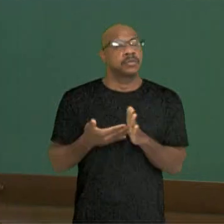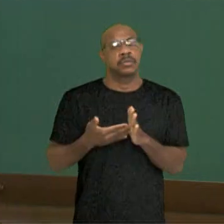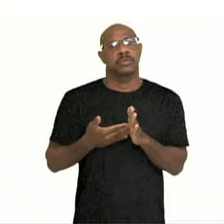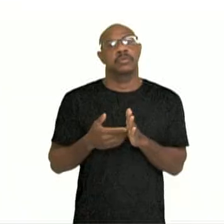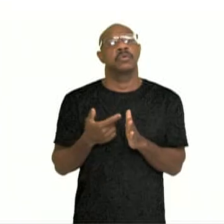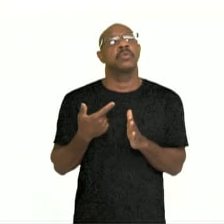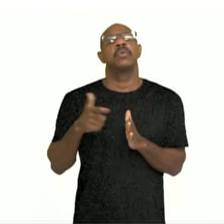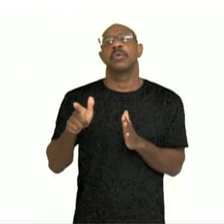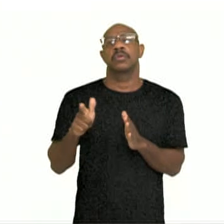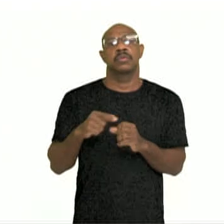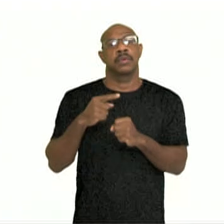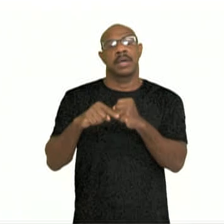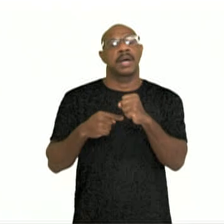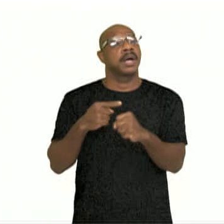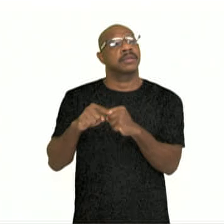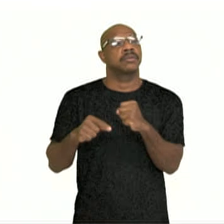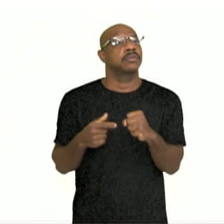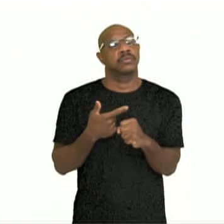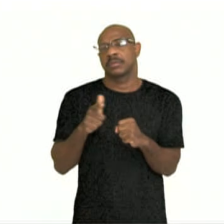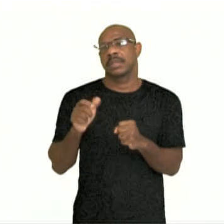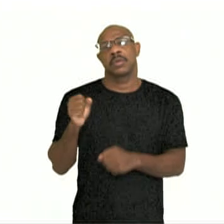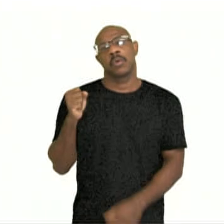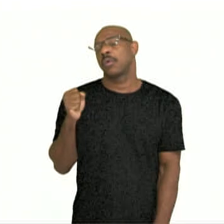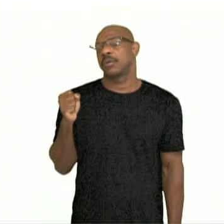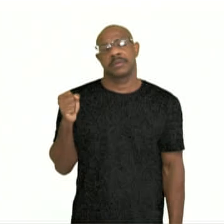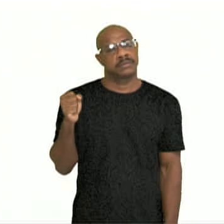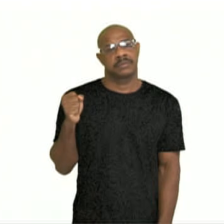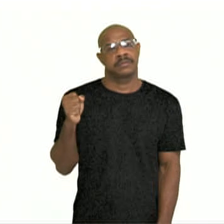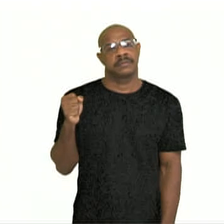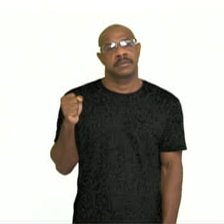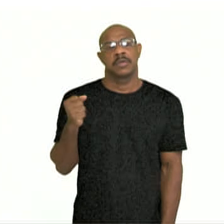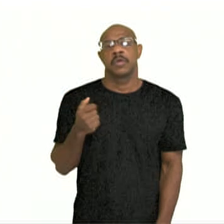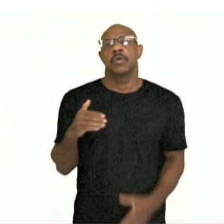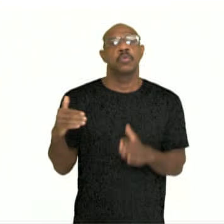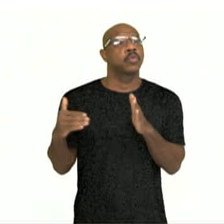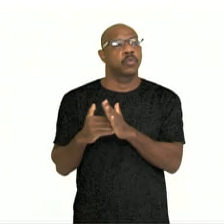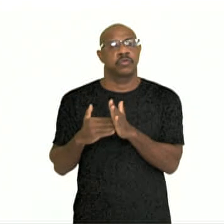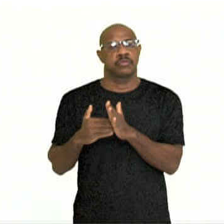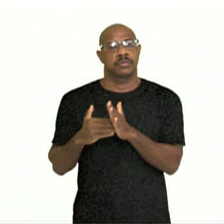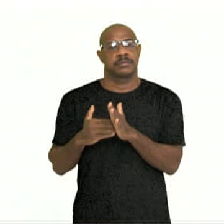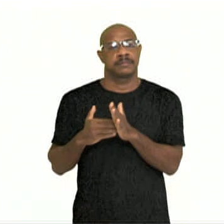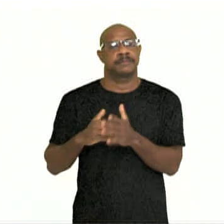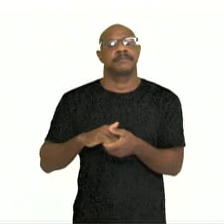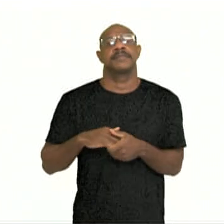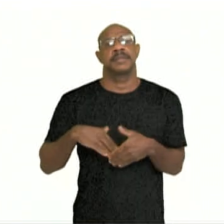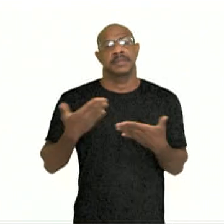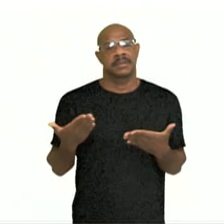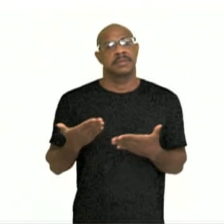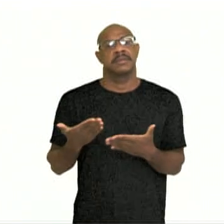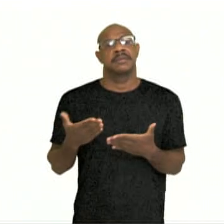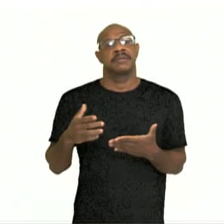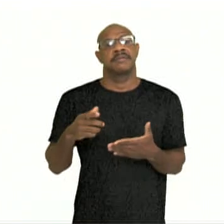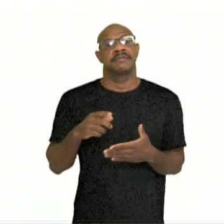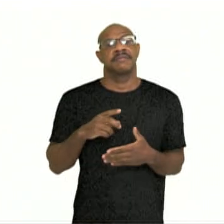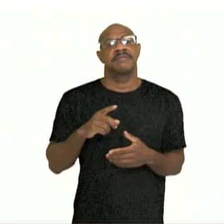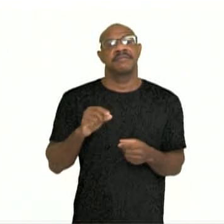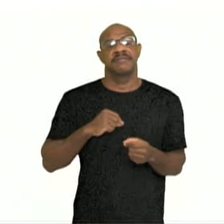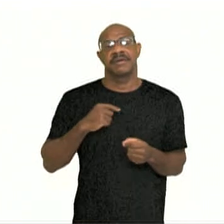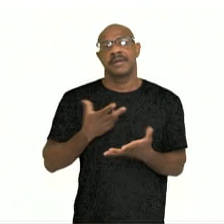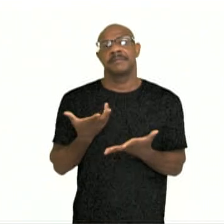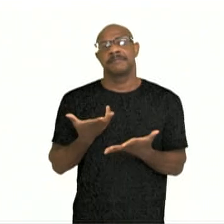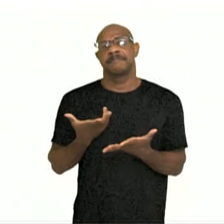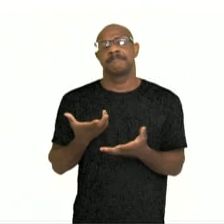demais átomos não têm 8 elétrons no último nível. Então, eles irão buscar